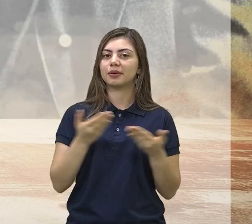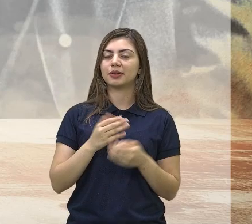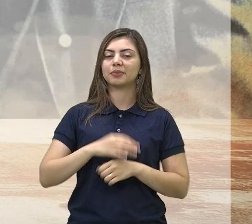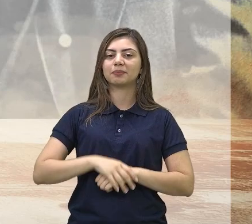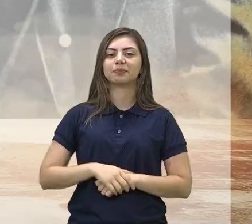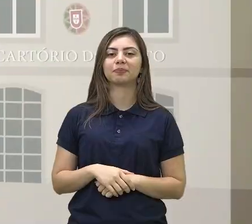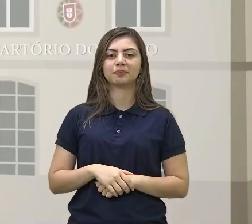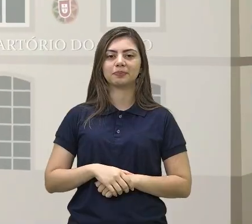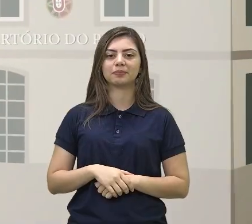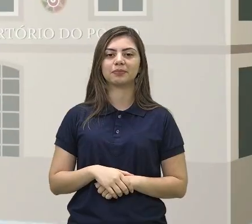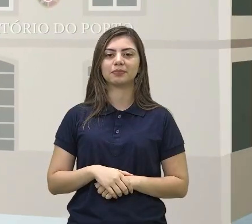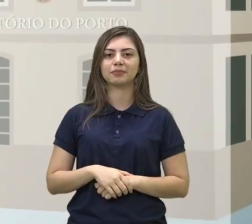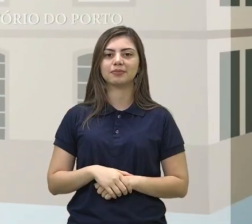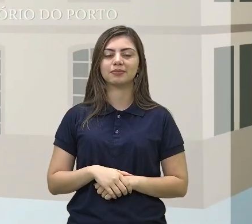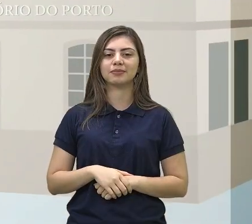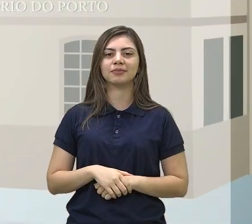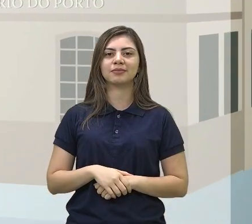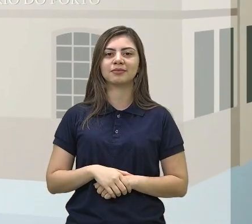só.